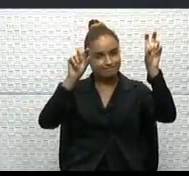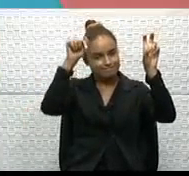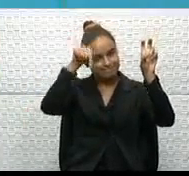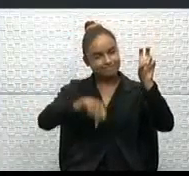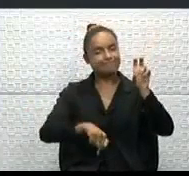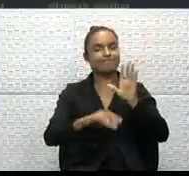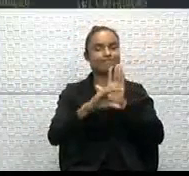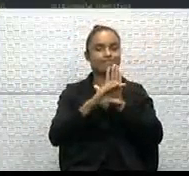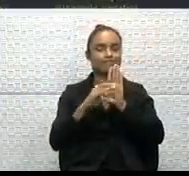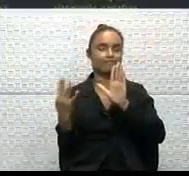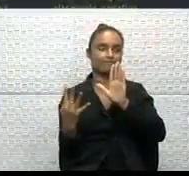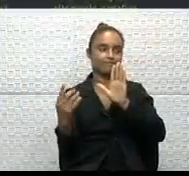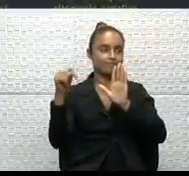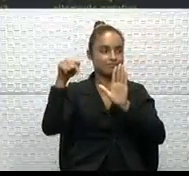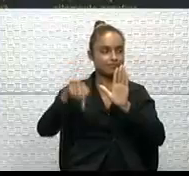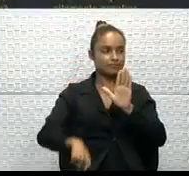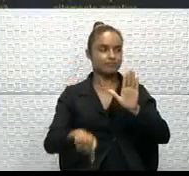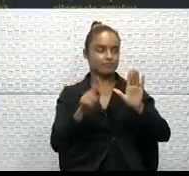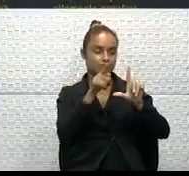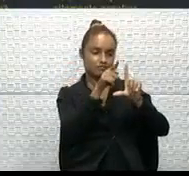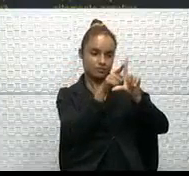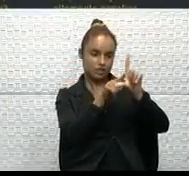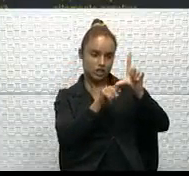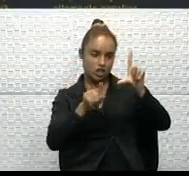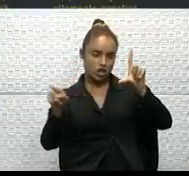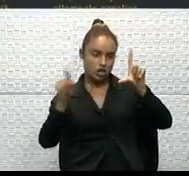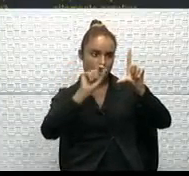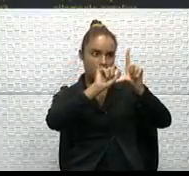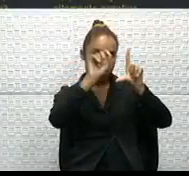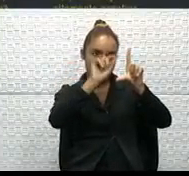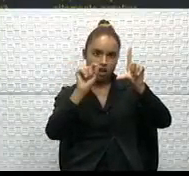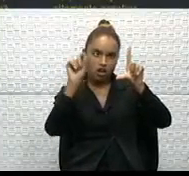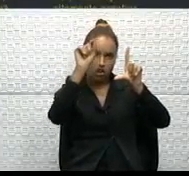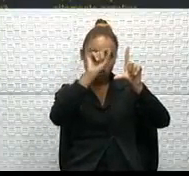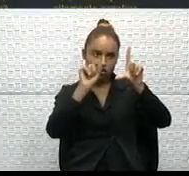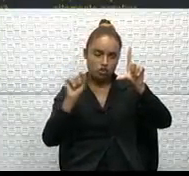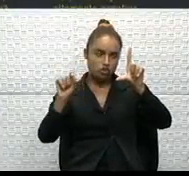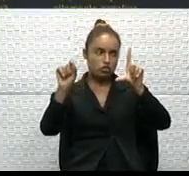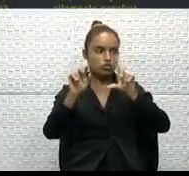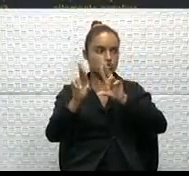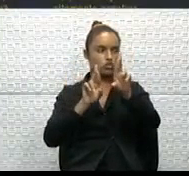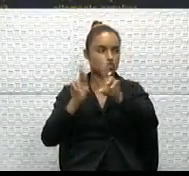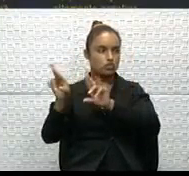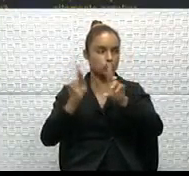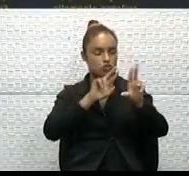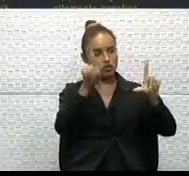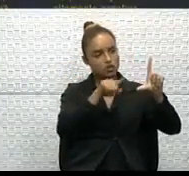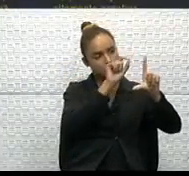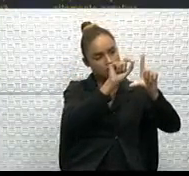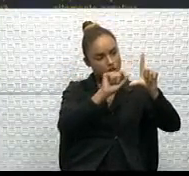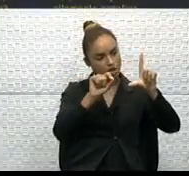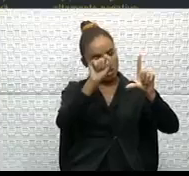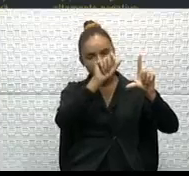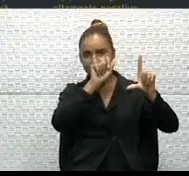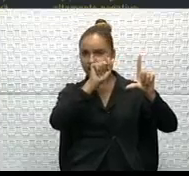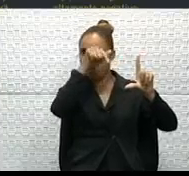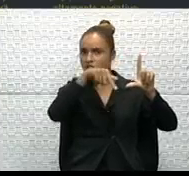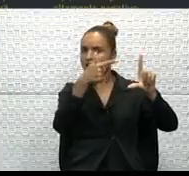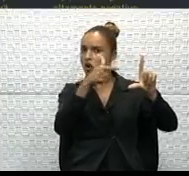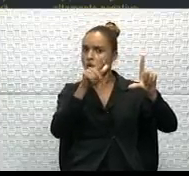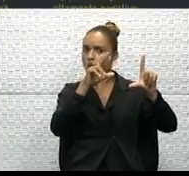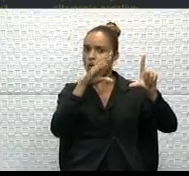unidade. Esses diagramas de dispersão ilustram a ideia de correlação. No diagrama A, simplesmente não